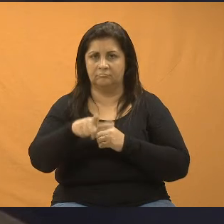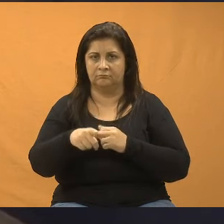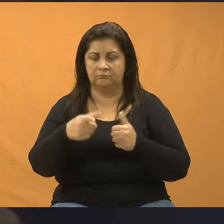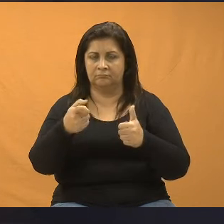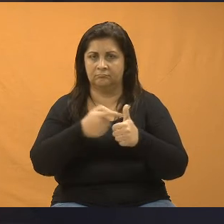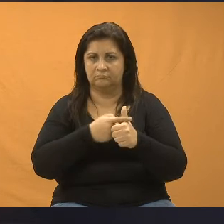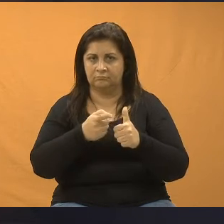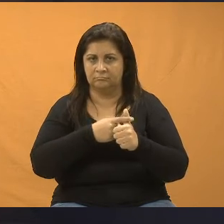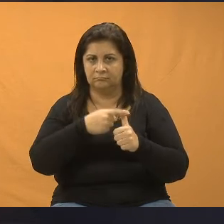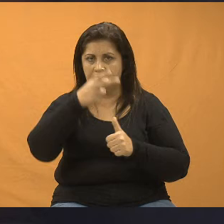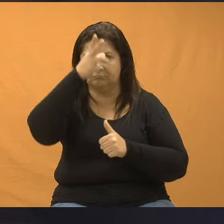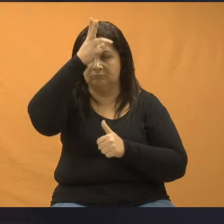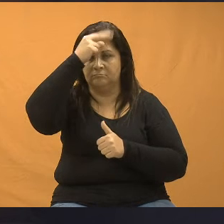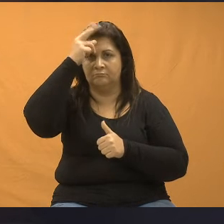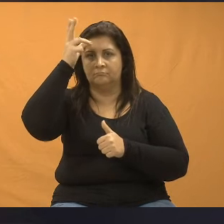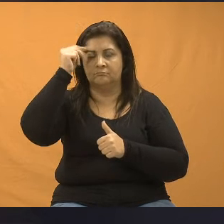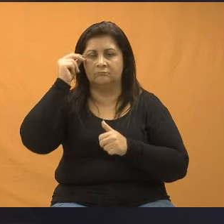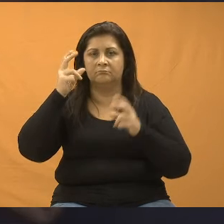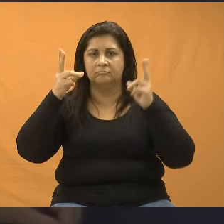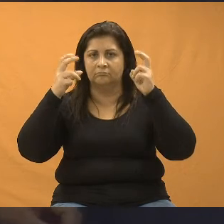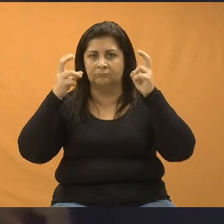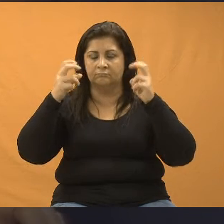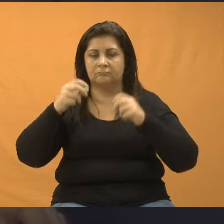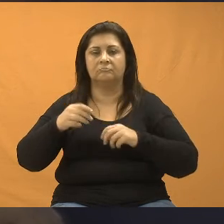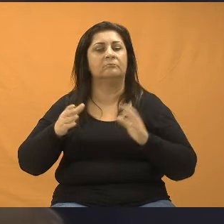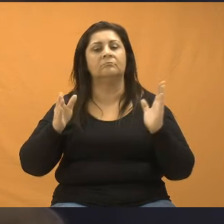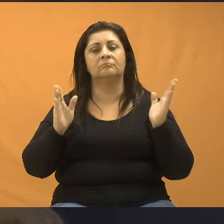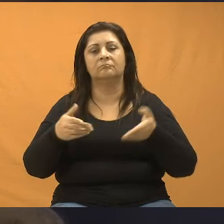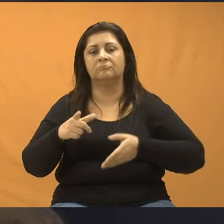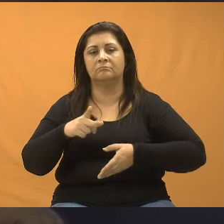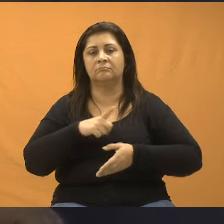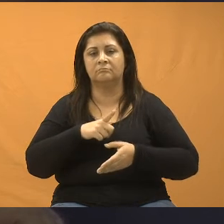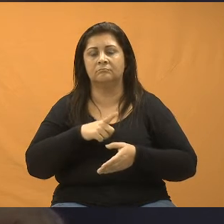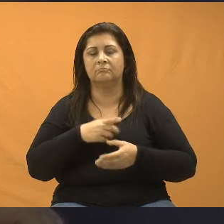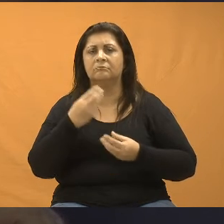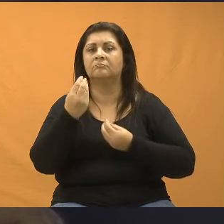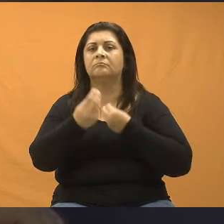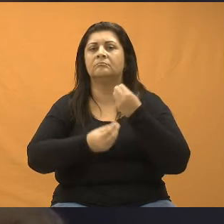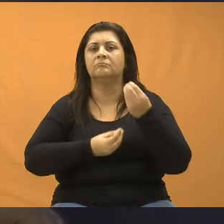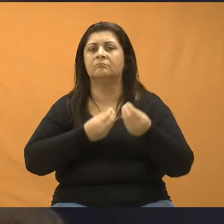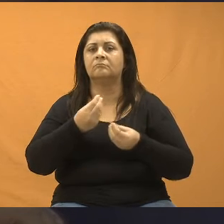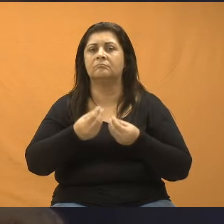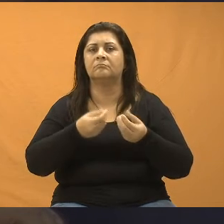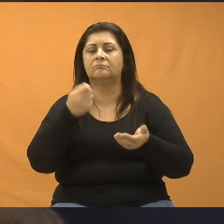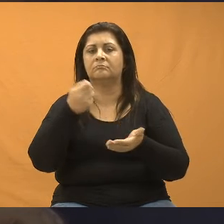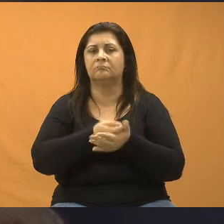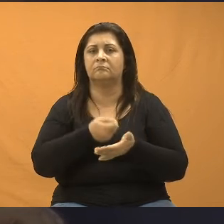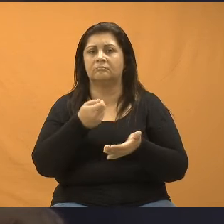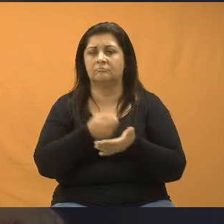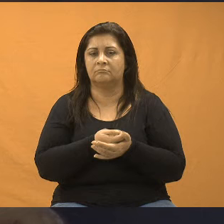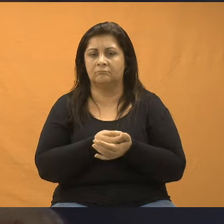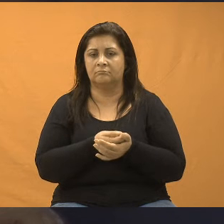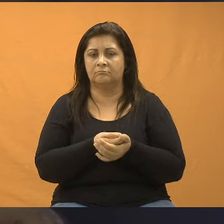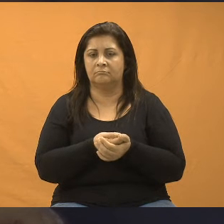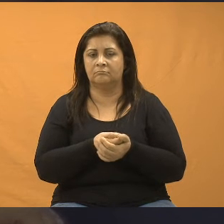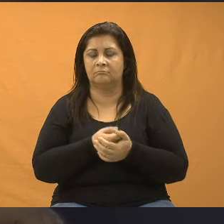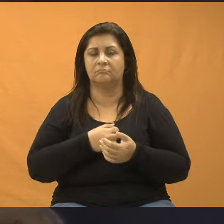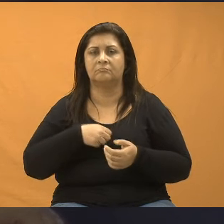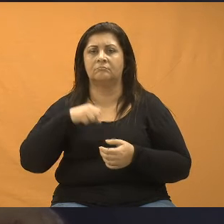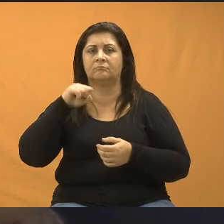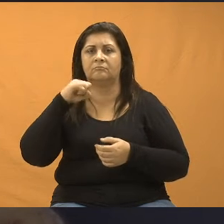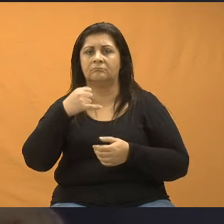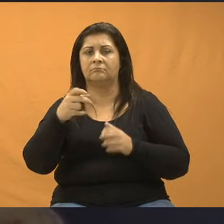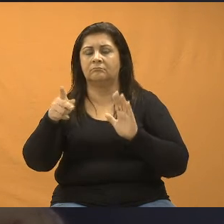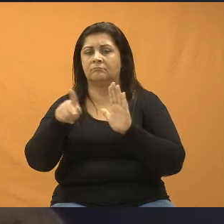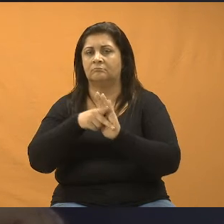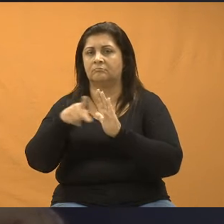pela Prefeitura, já existe uma fórmula de como vai ser sanado essa dívida, se com recurso próprio,